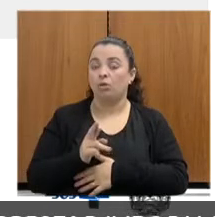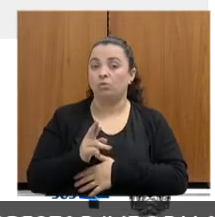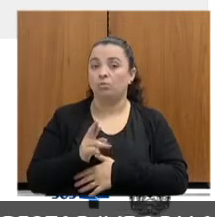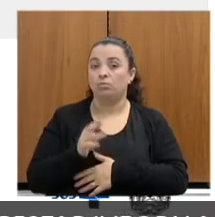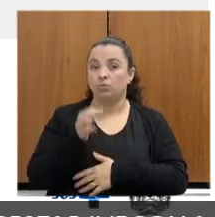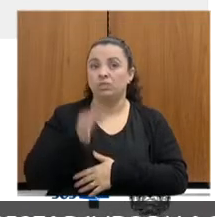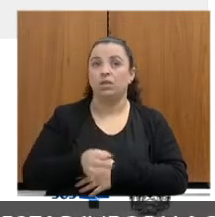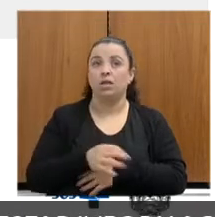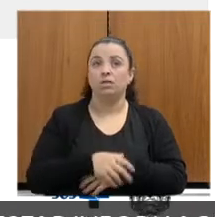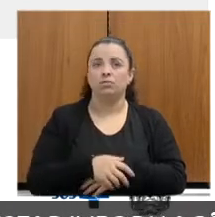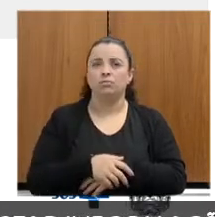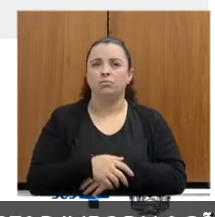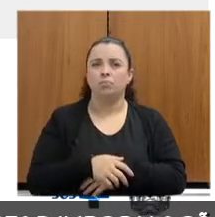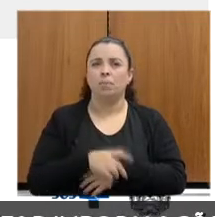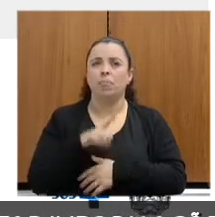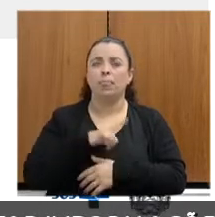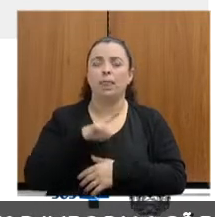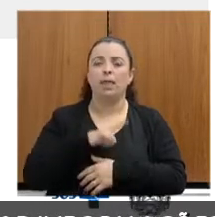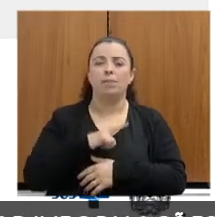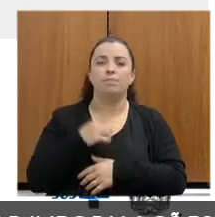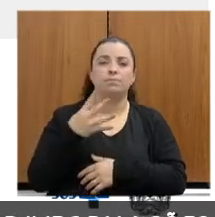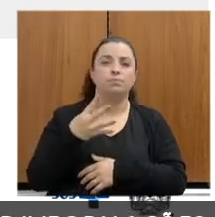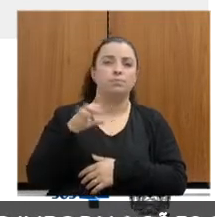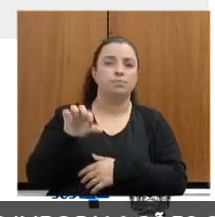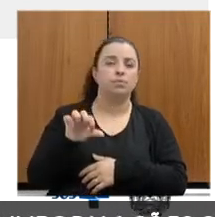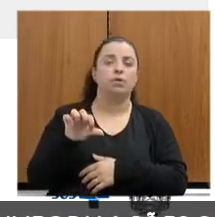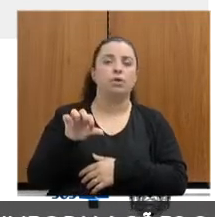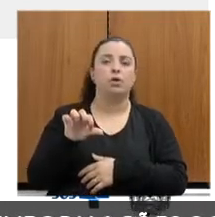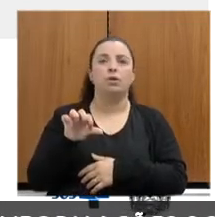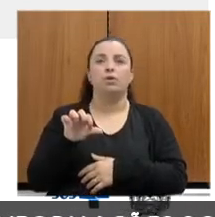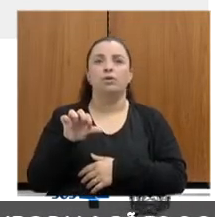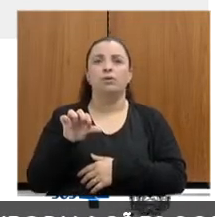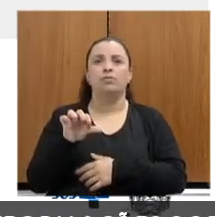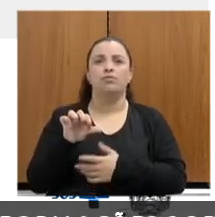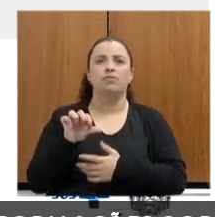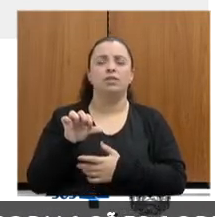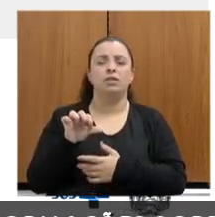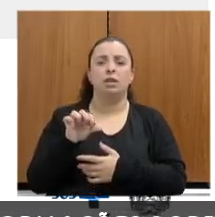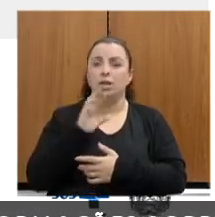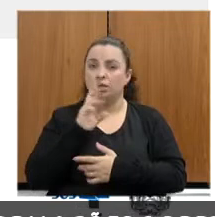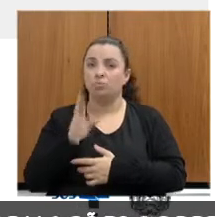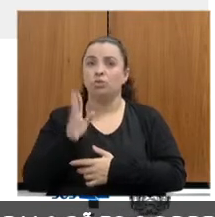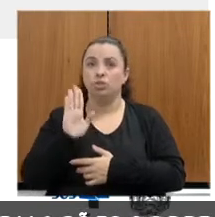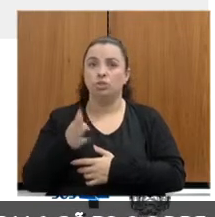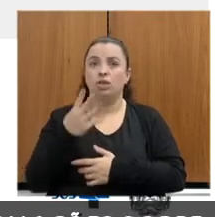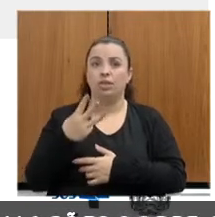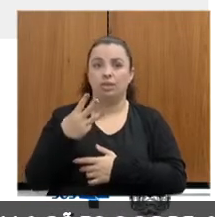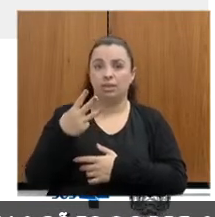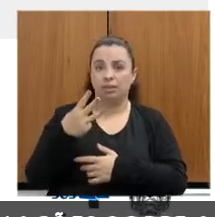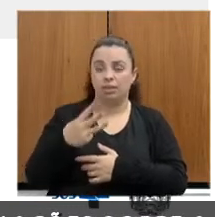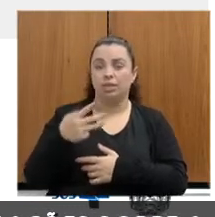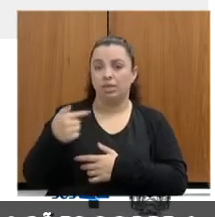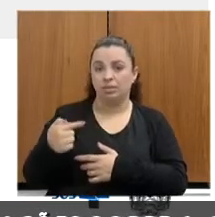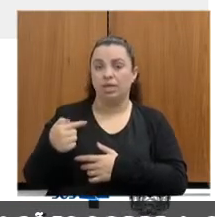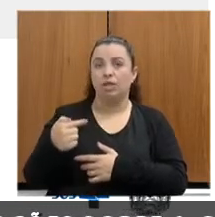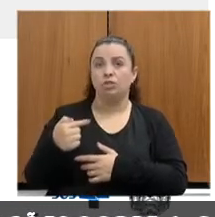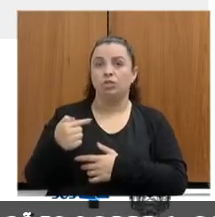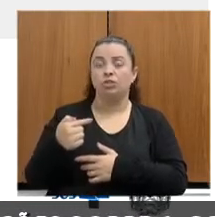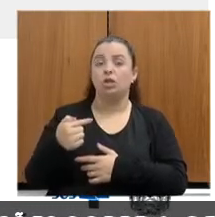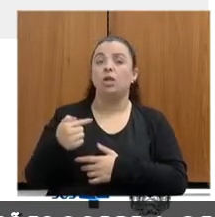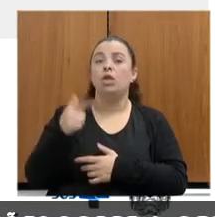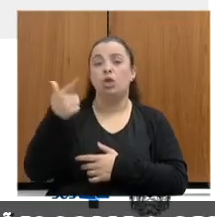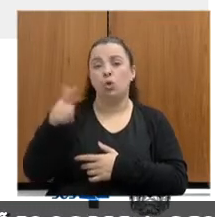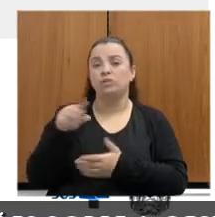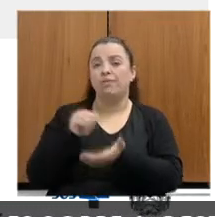recebidos 49 respondidos 37 os demais aí que estão devidamente respeitando